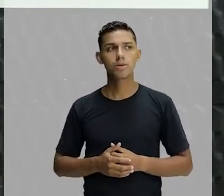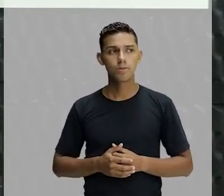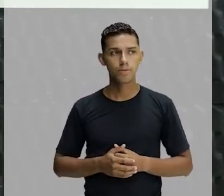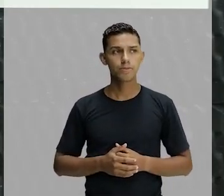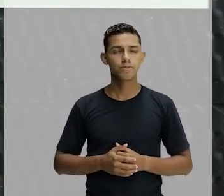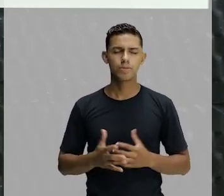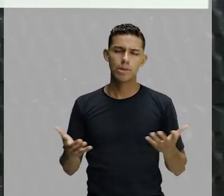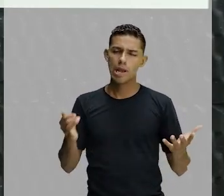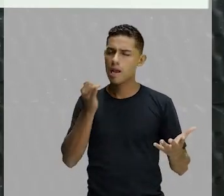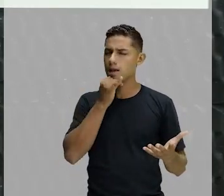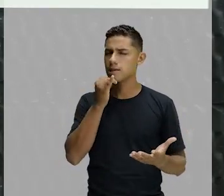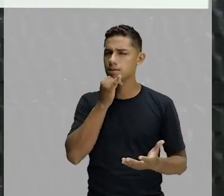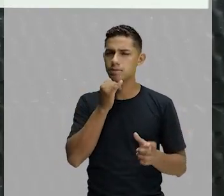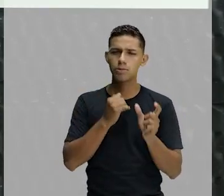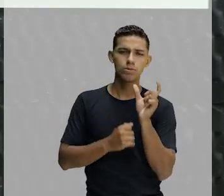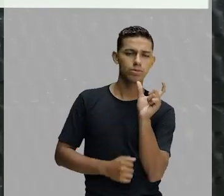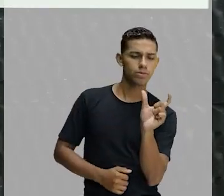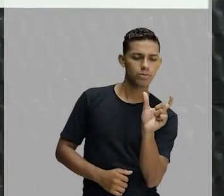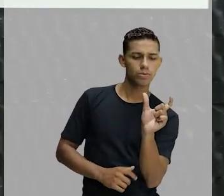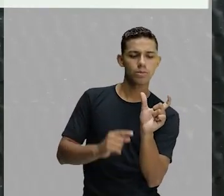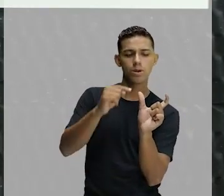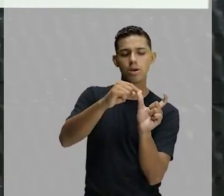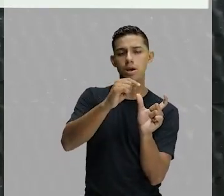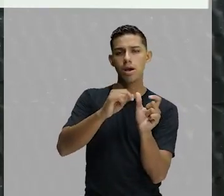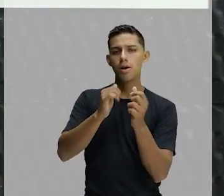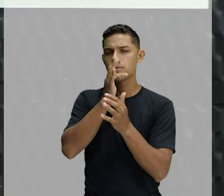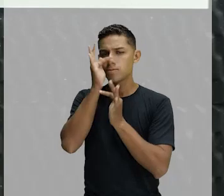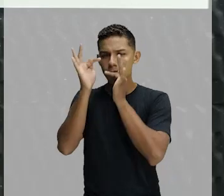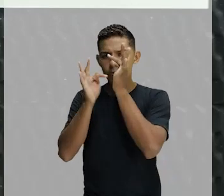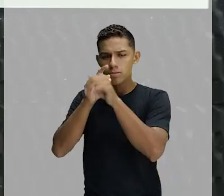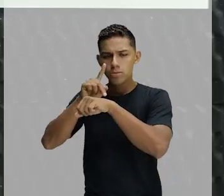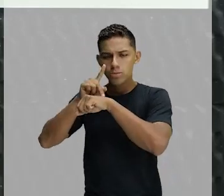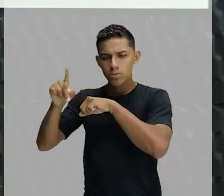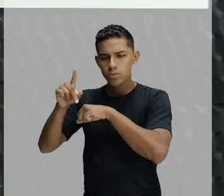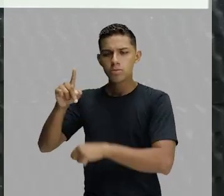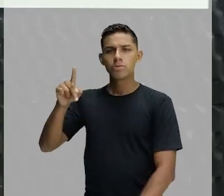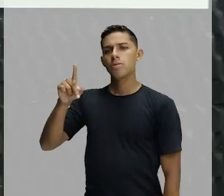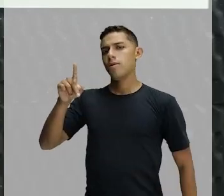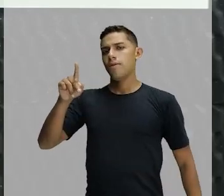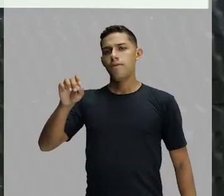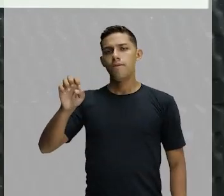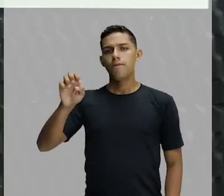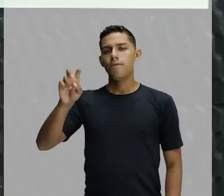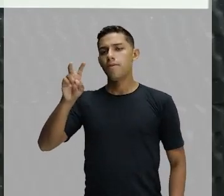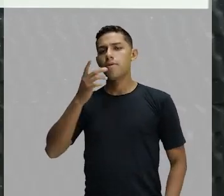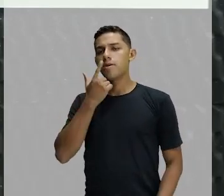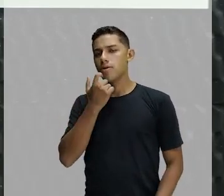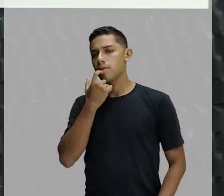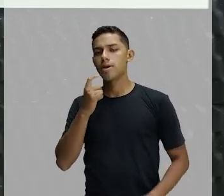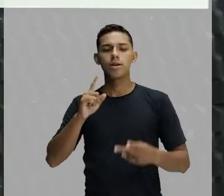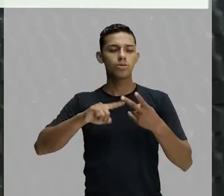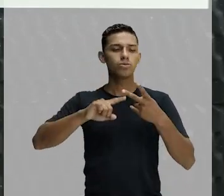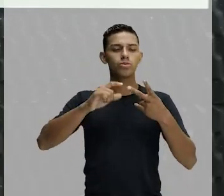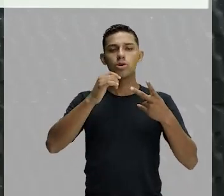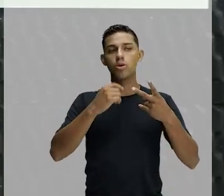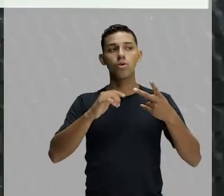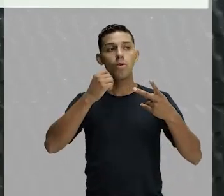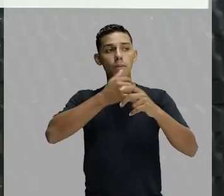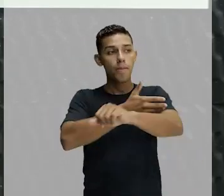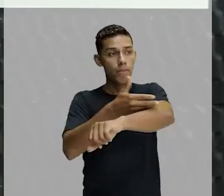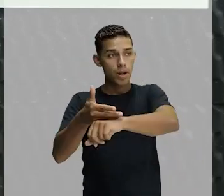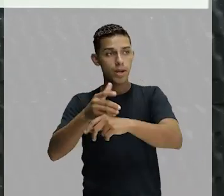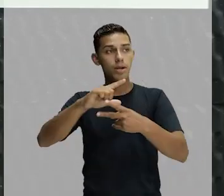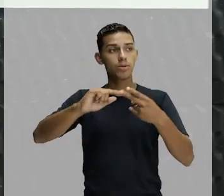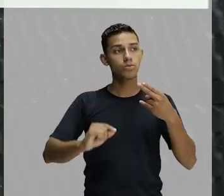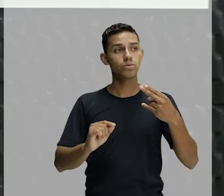exemplo, quando a gente cruza flores puras, vermelhas, com flores puras, brancas, nós vamos ter